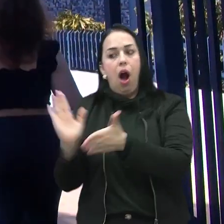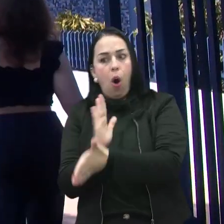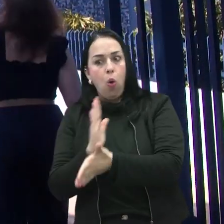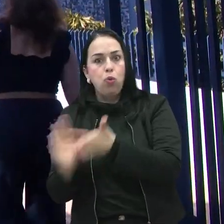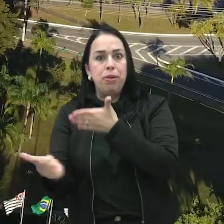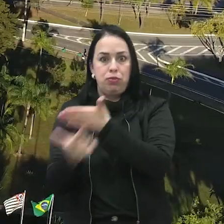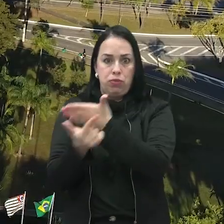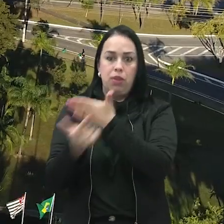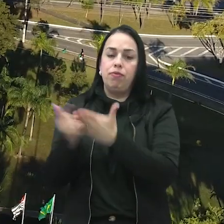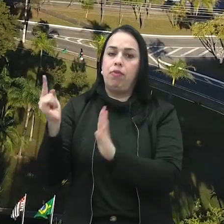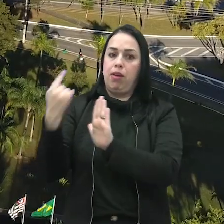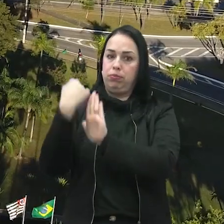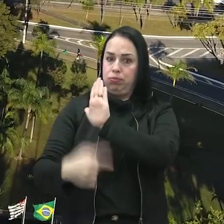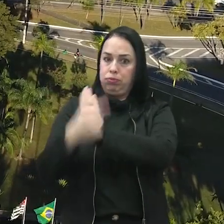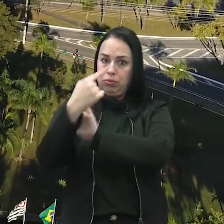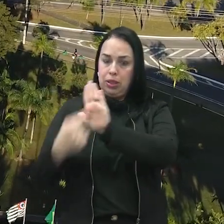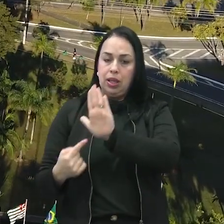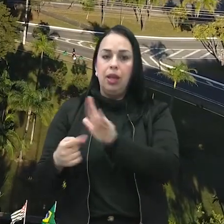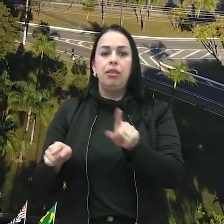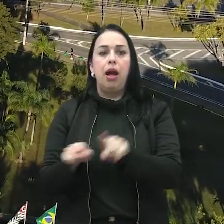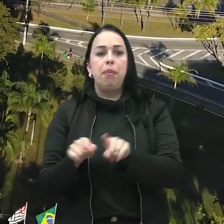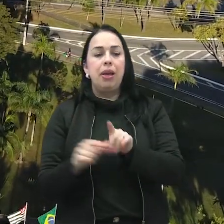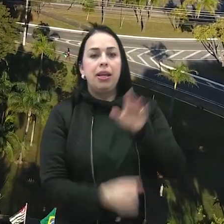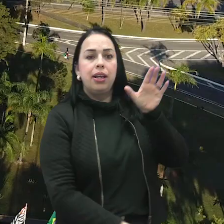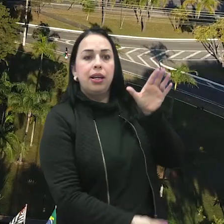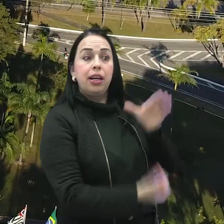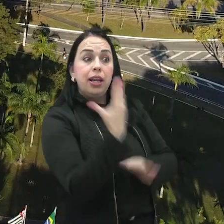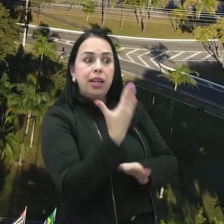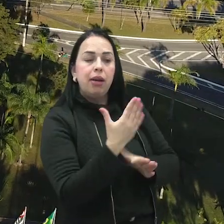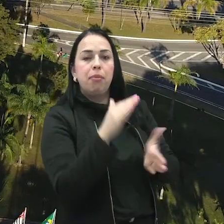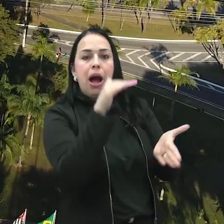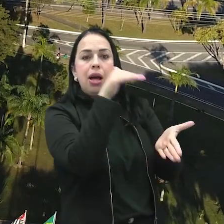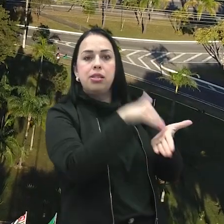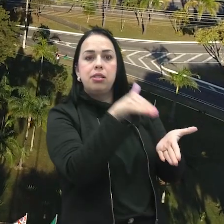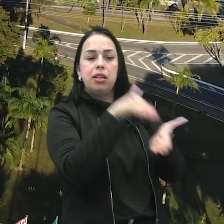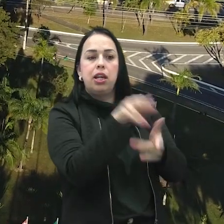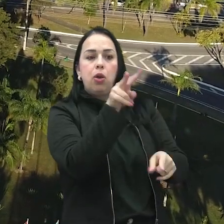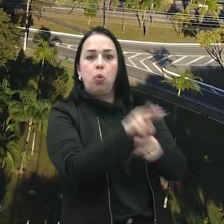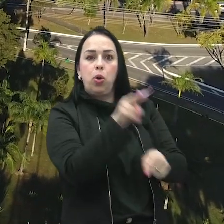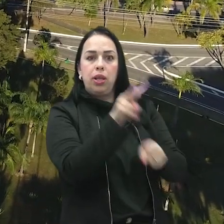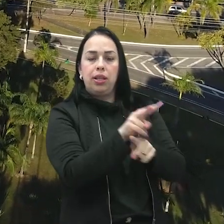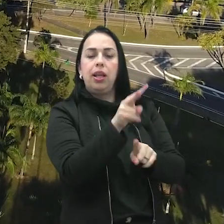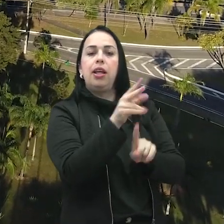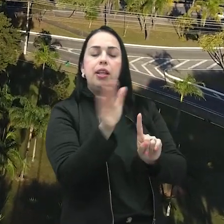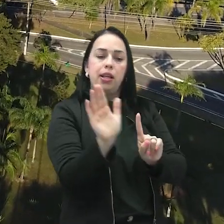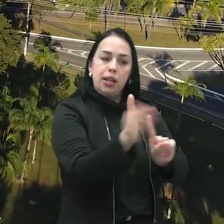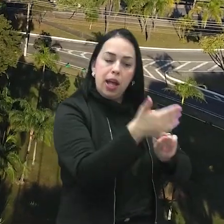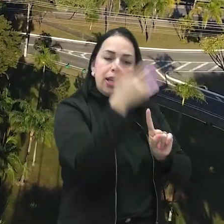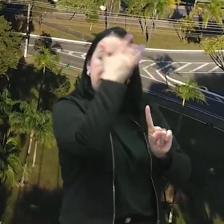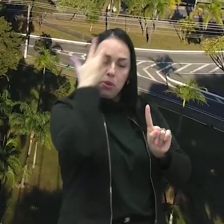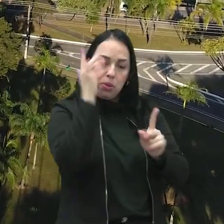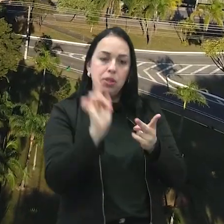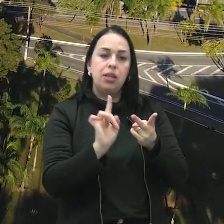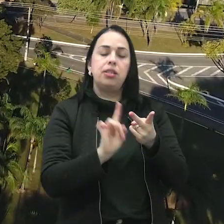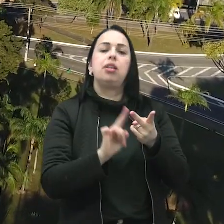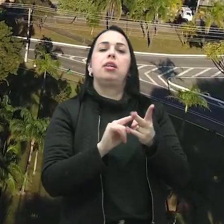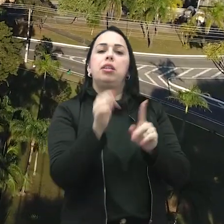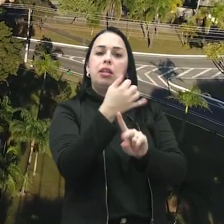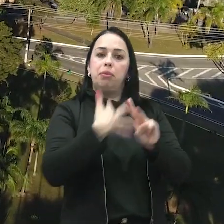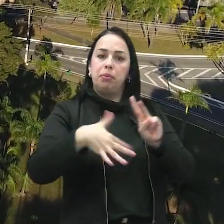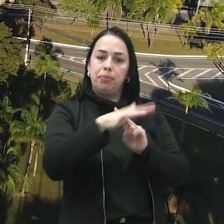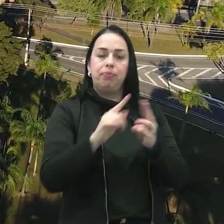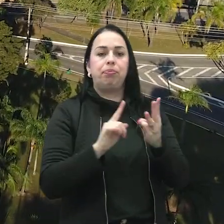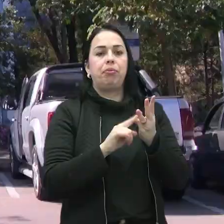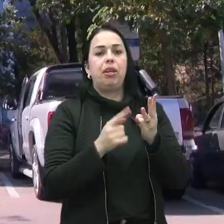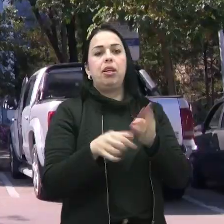extinguindo cargos. E outro, que recria as secretarias de Proteção ao Cidadão, Urbanismo e Sustentabilidade, Inovação e